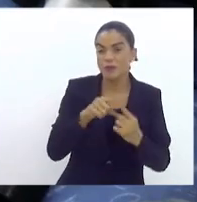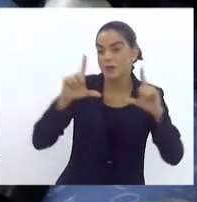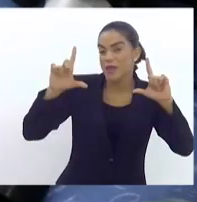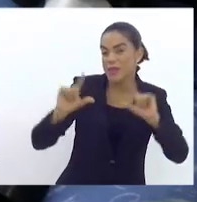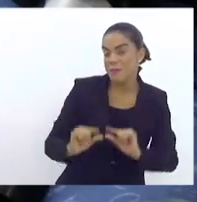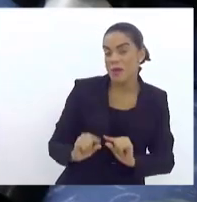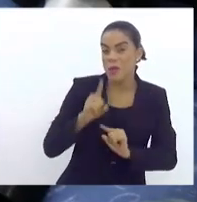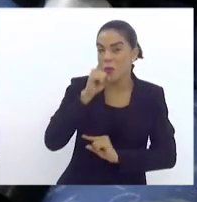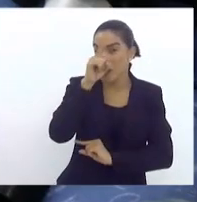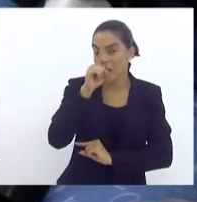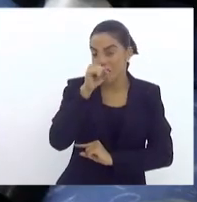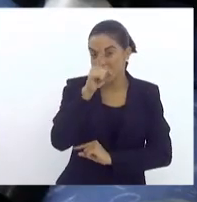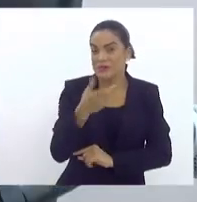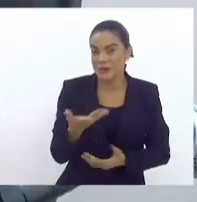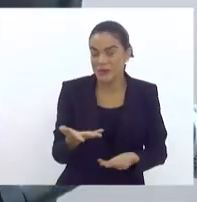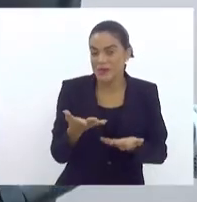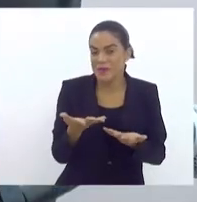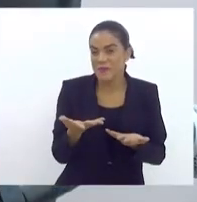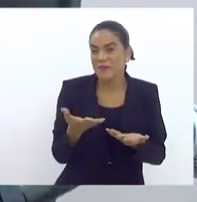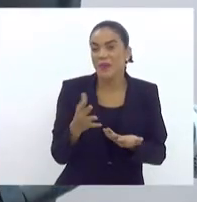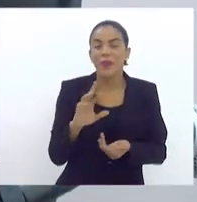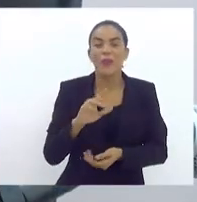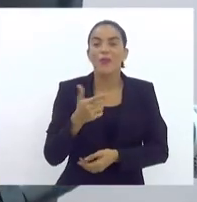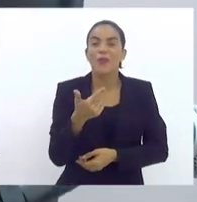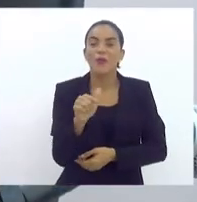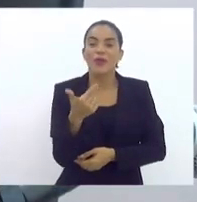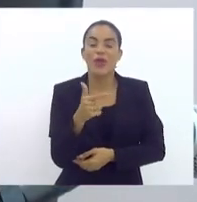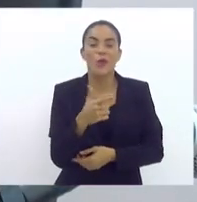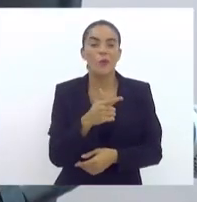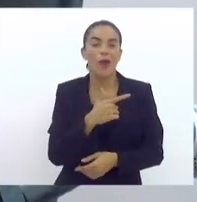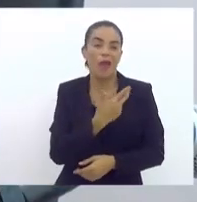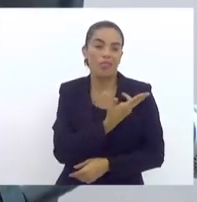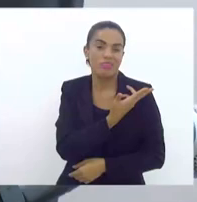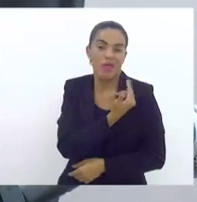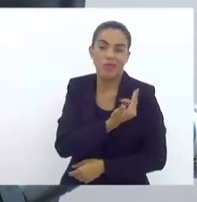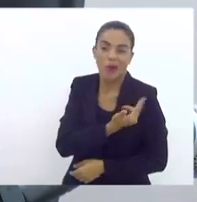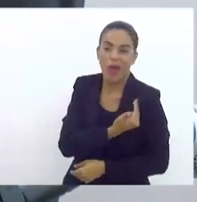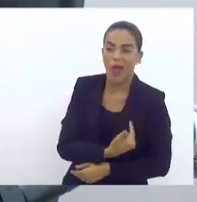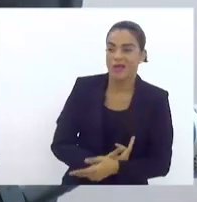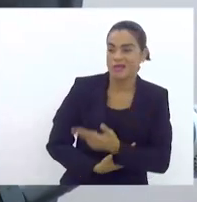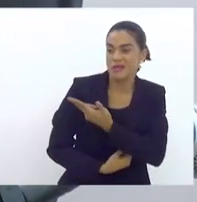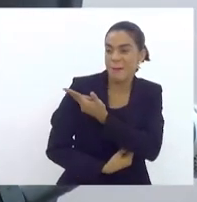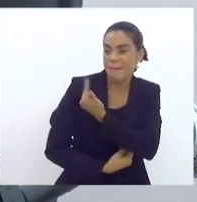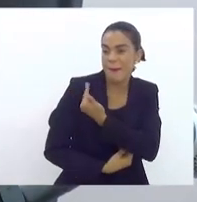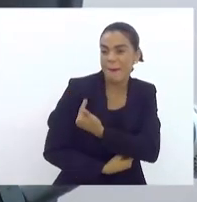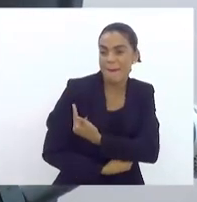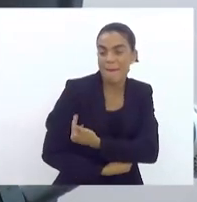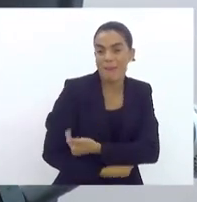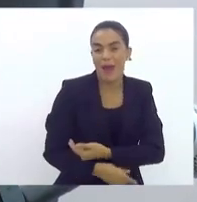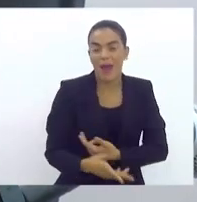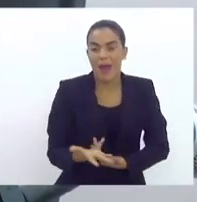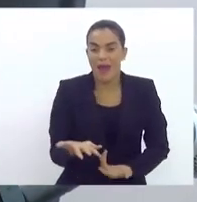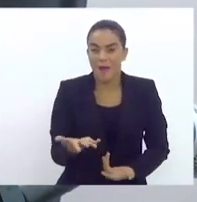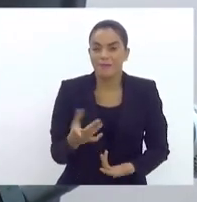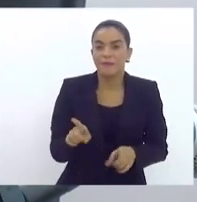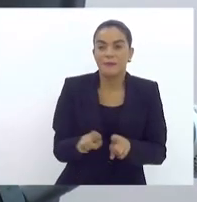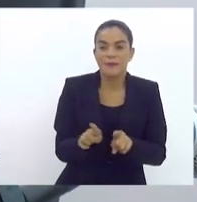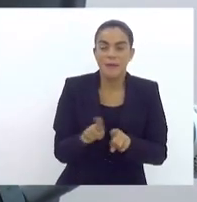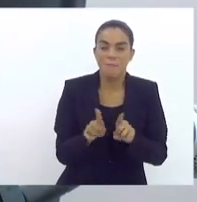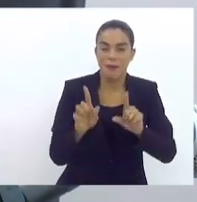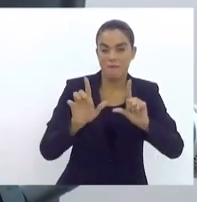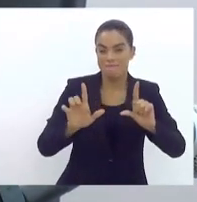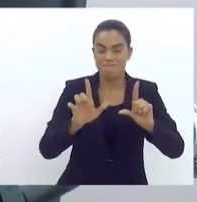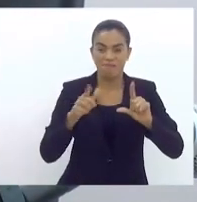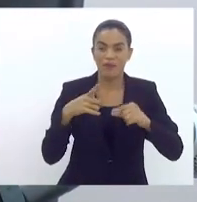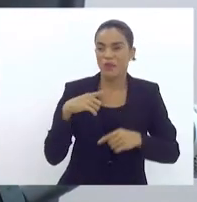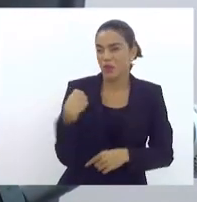que é isso que se tá fazendo pelo menos né não coloque aquela tatuagem que te identifica aquela aquela imagem né